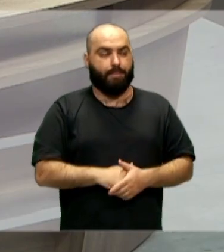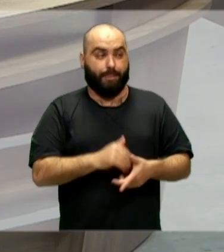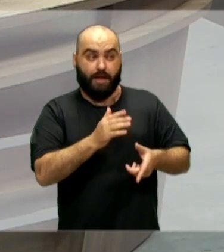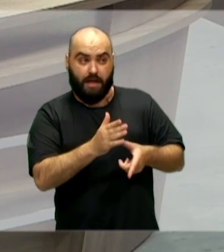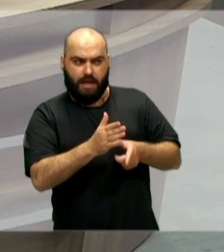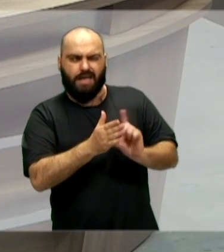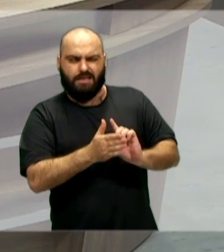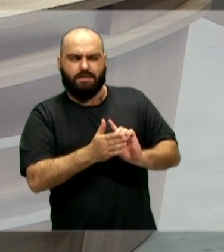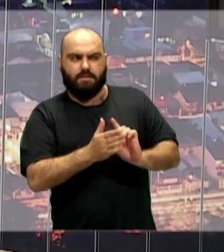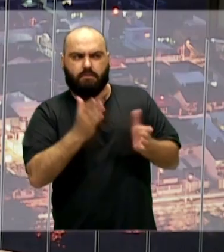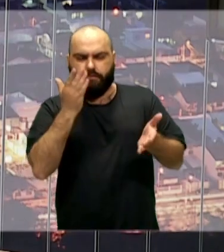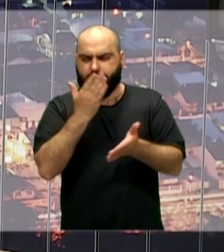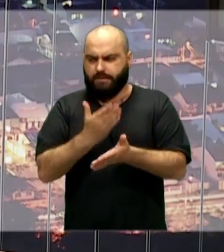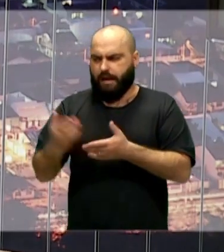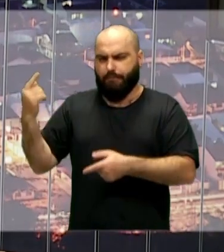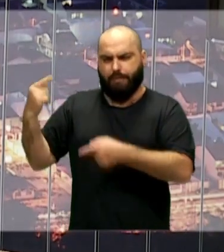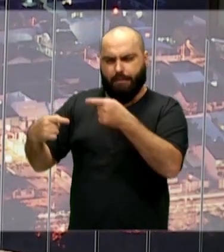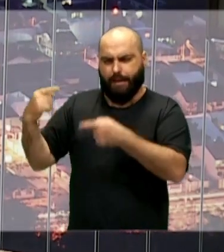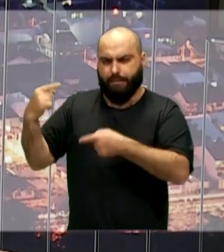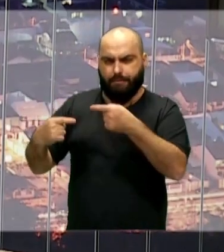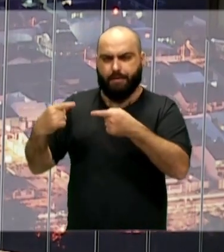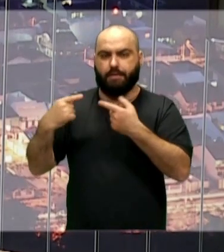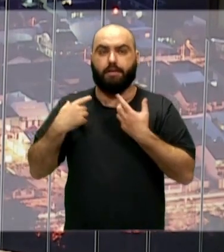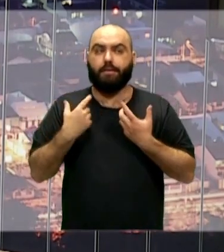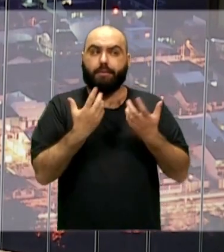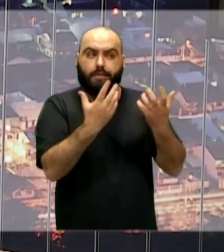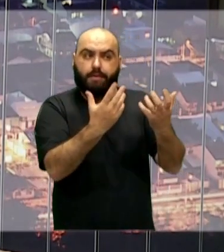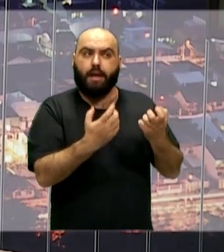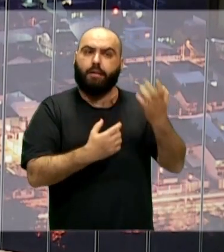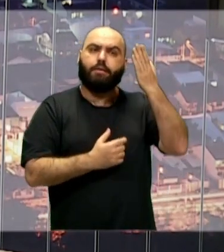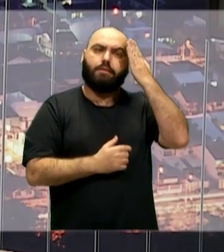gente tem para conversar, eu queria saber, por exemplo, assim,